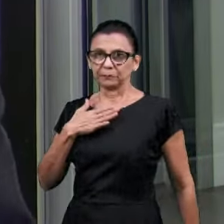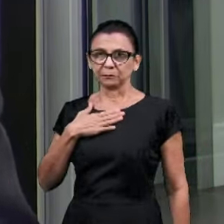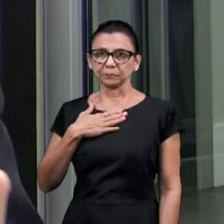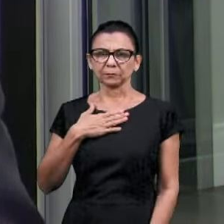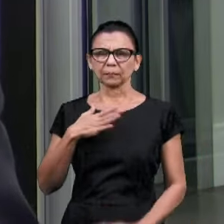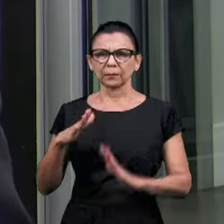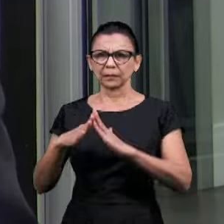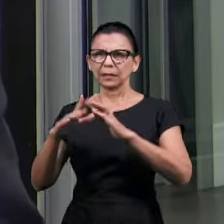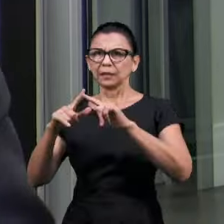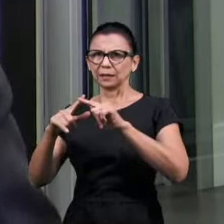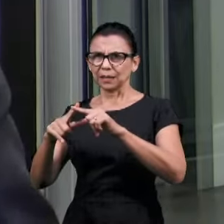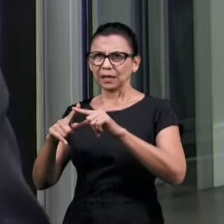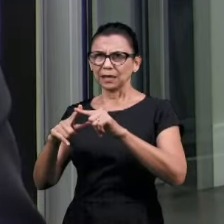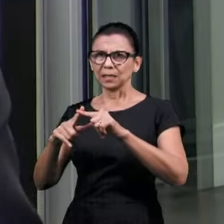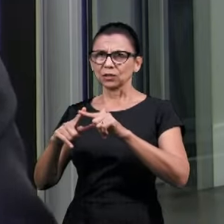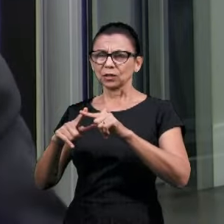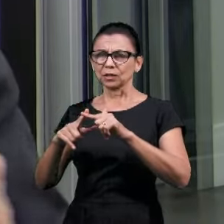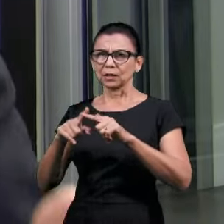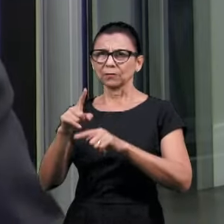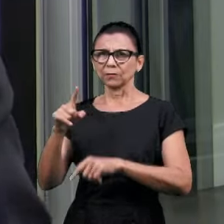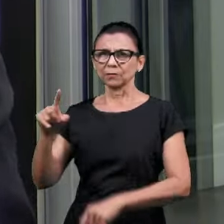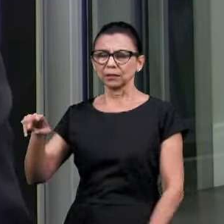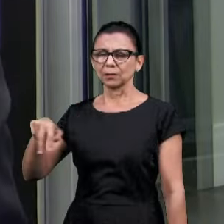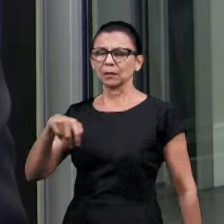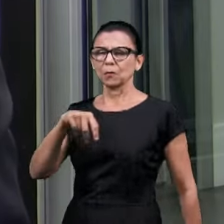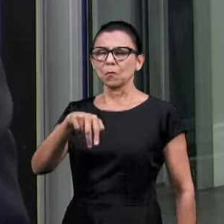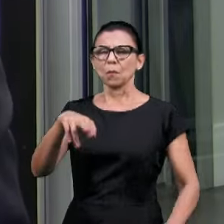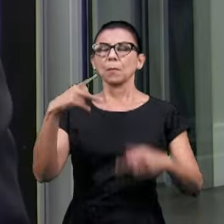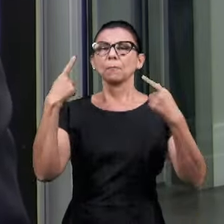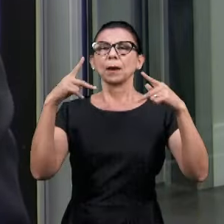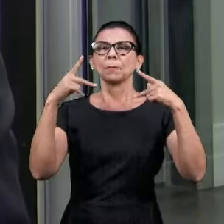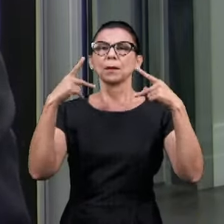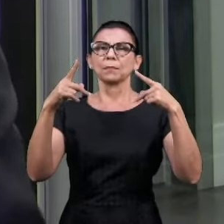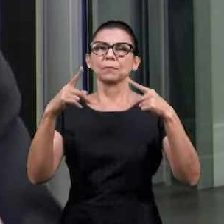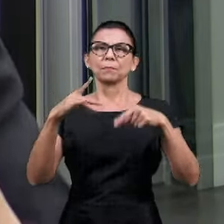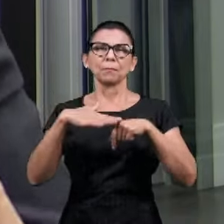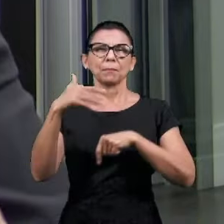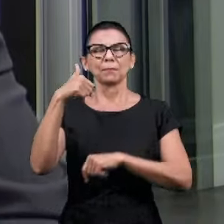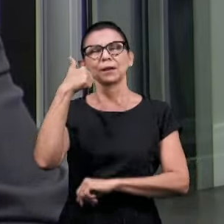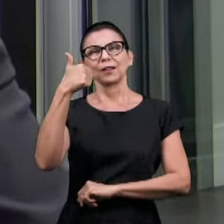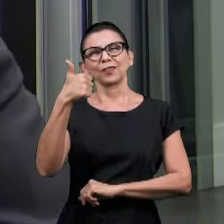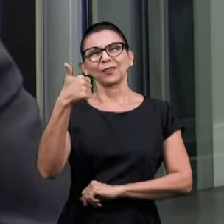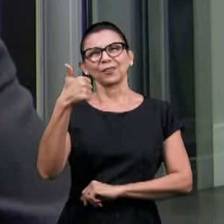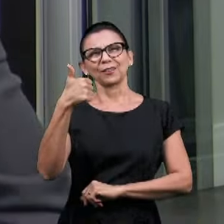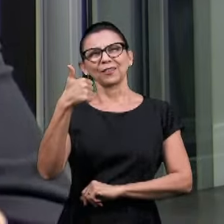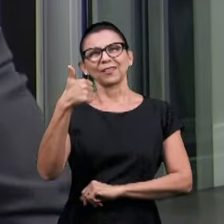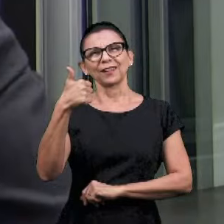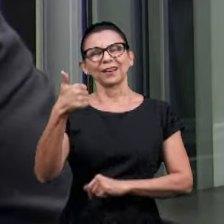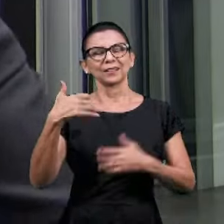é melhor, você fica mais à vontade, né? Você tá ali,